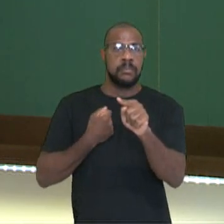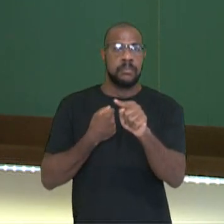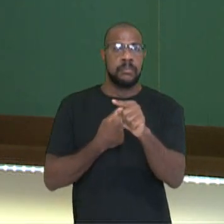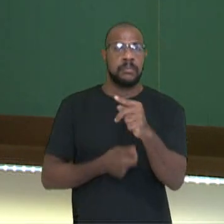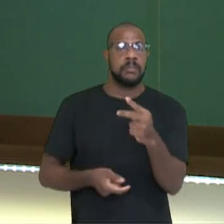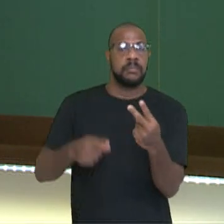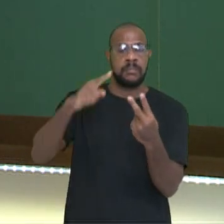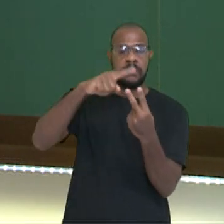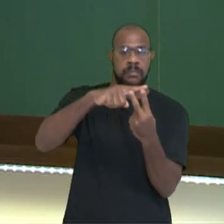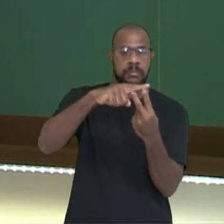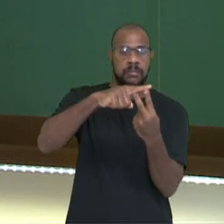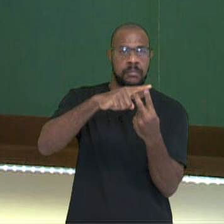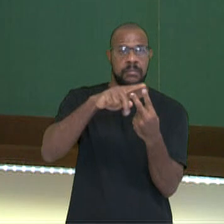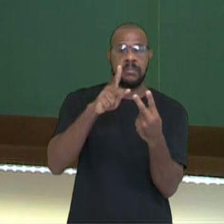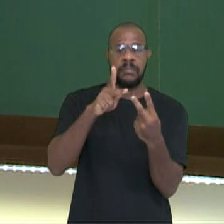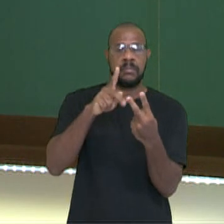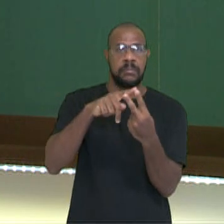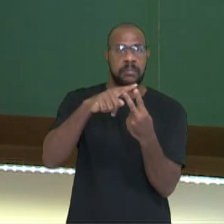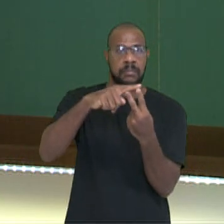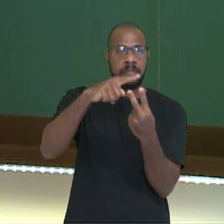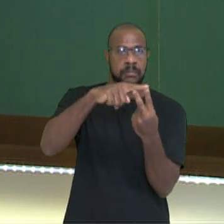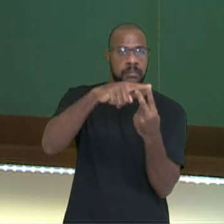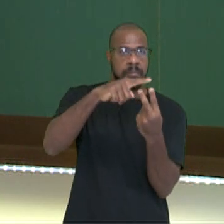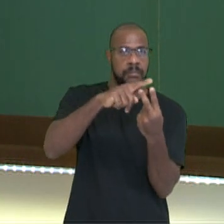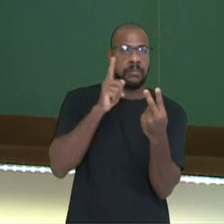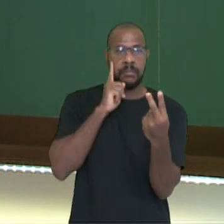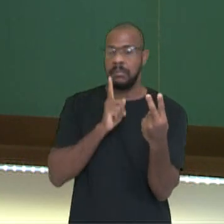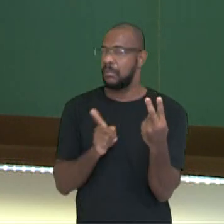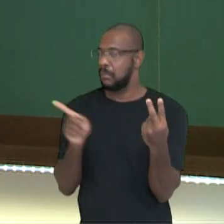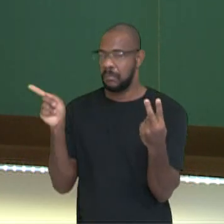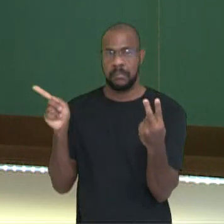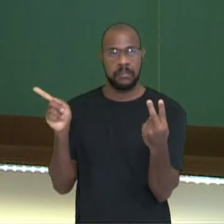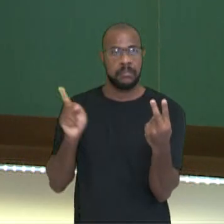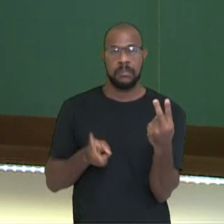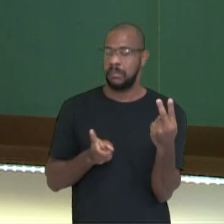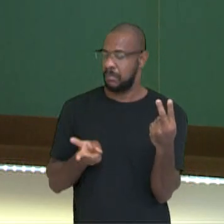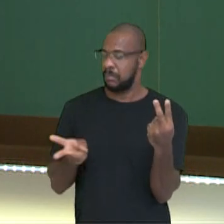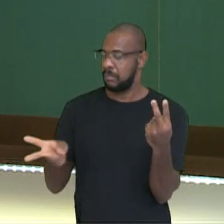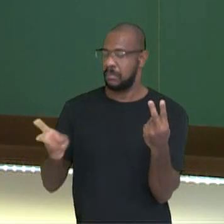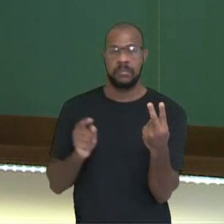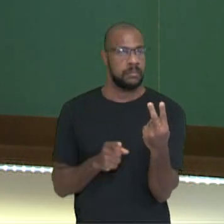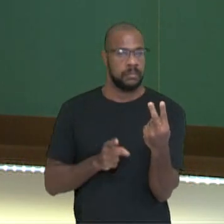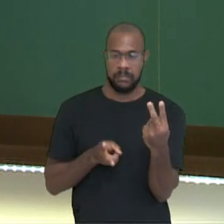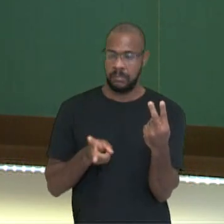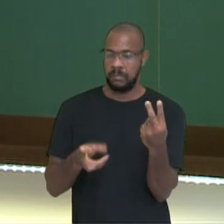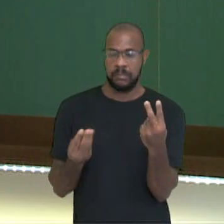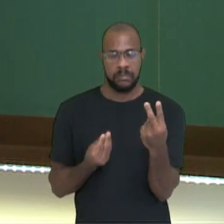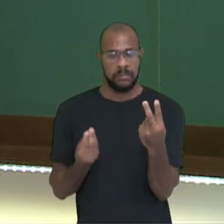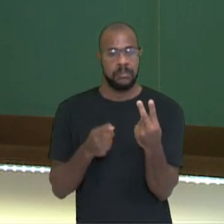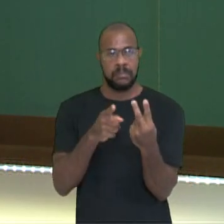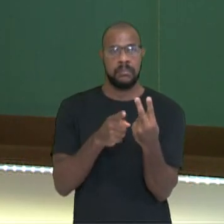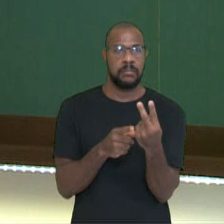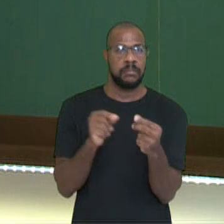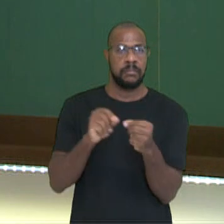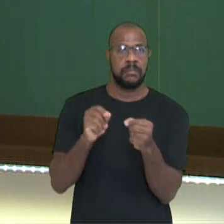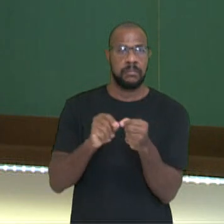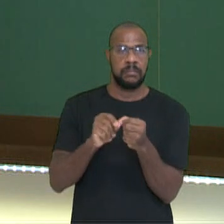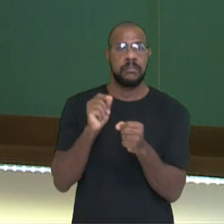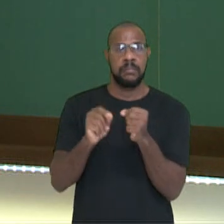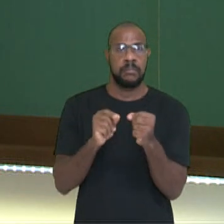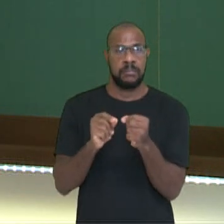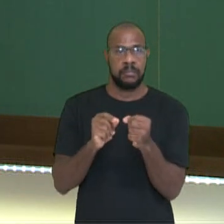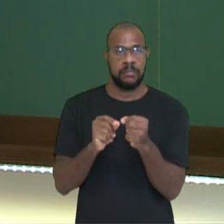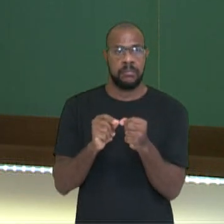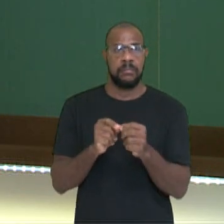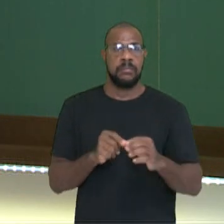número irracional, ou seja, uma dízima não periódica e infinita. Como que a gente obtém esse π? Fazendo a divisão do comprimento